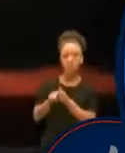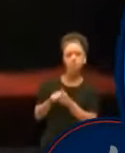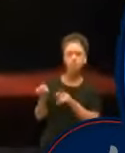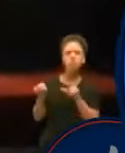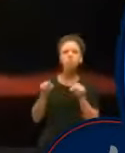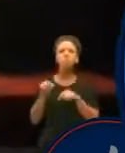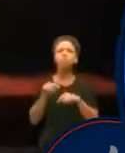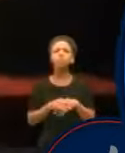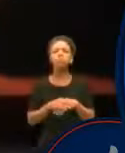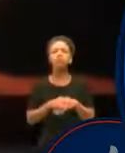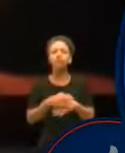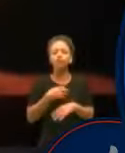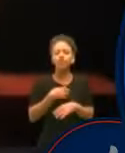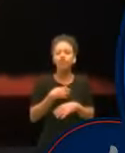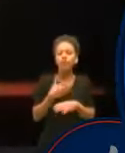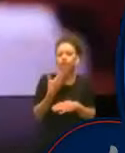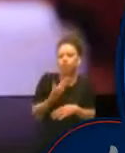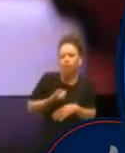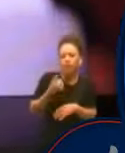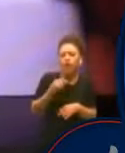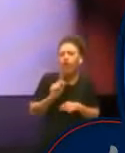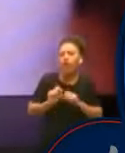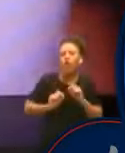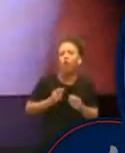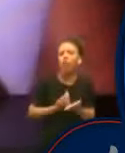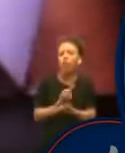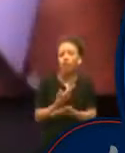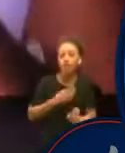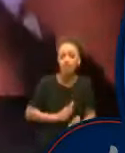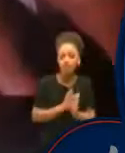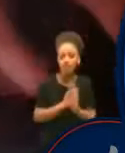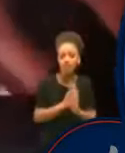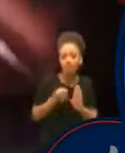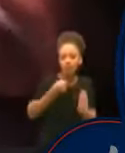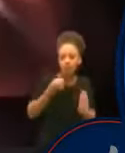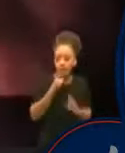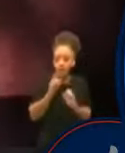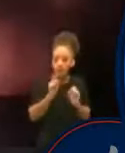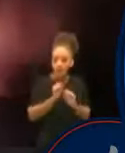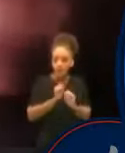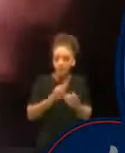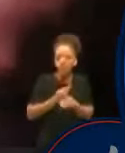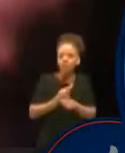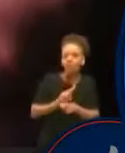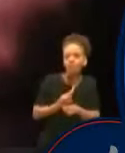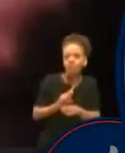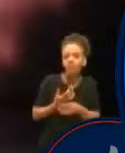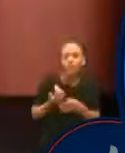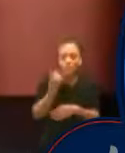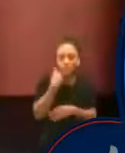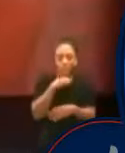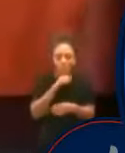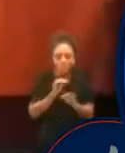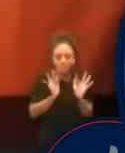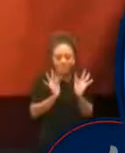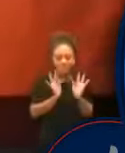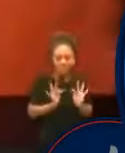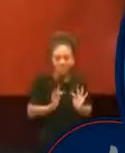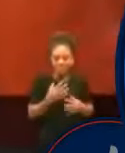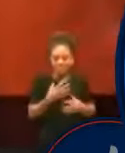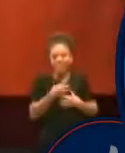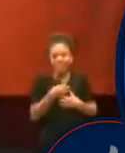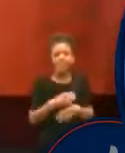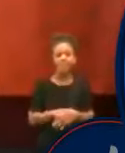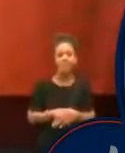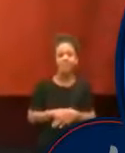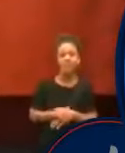opções, modelos, a melhor forma de pagamento e encontrou a geladeira que procurava para deixar a sua mãe super feliz. E a